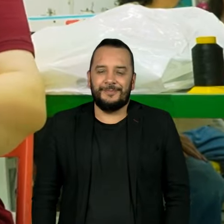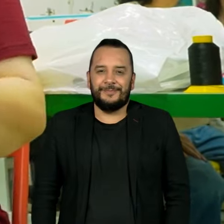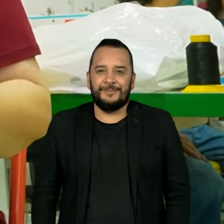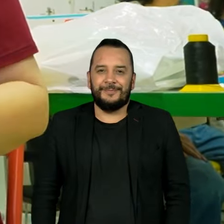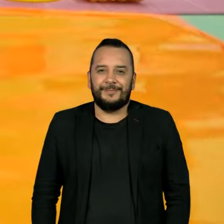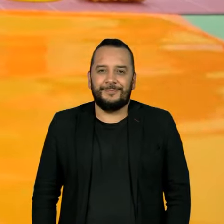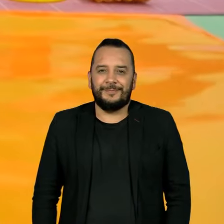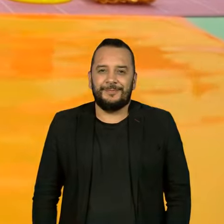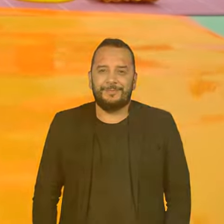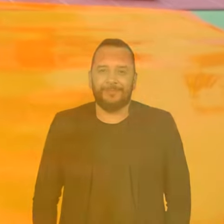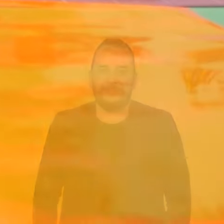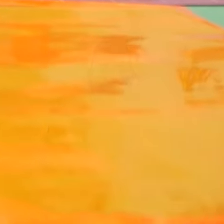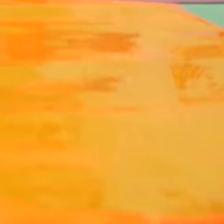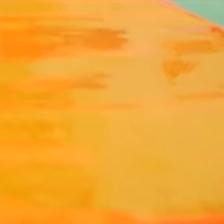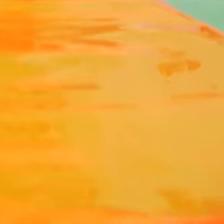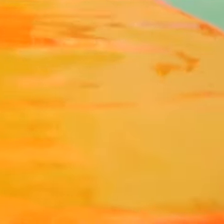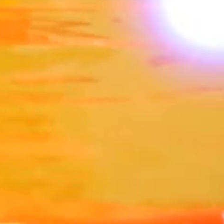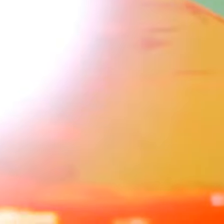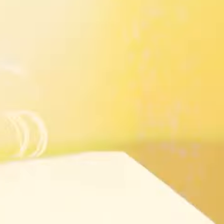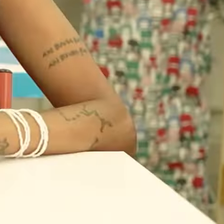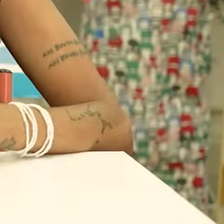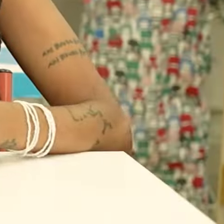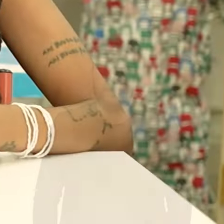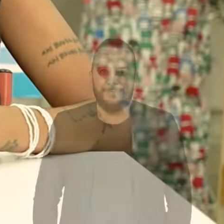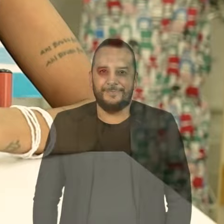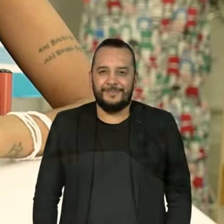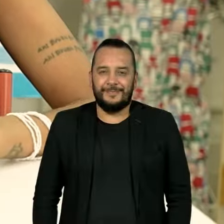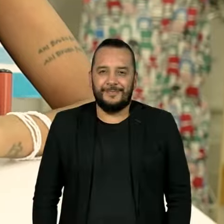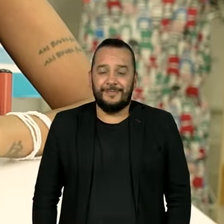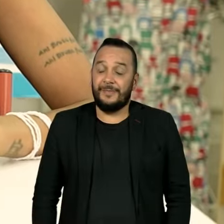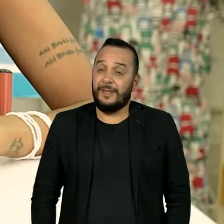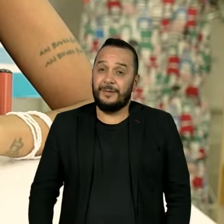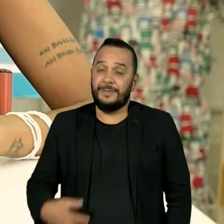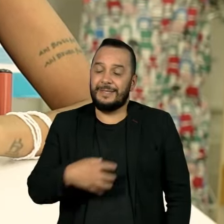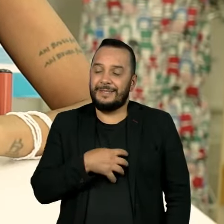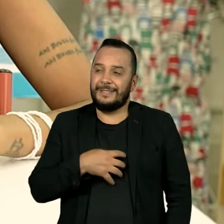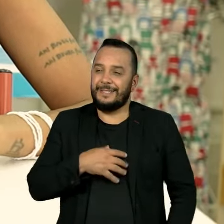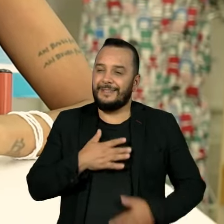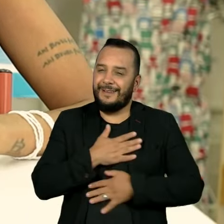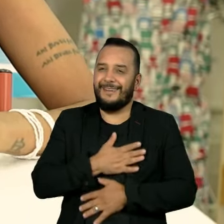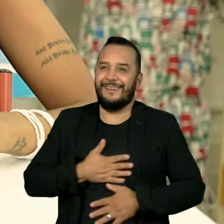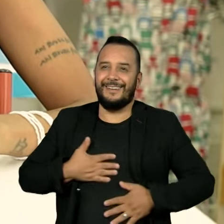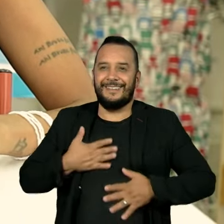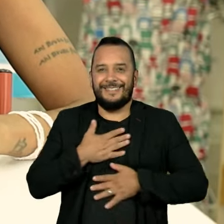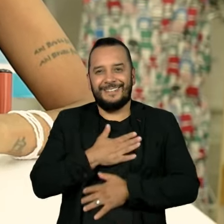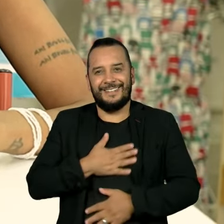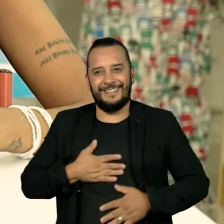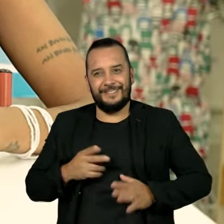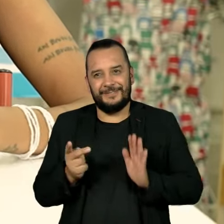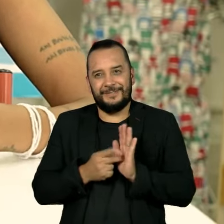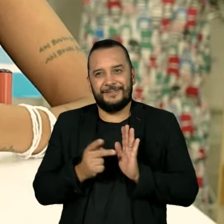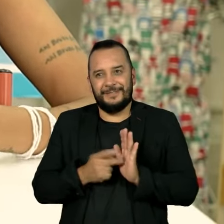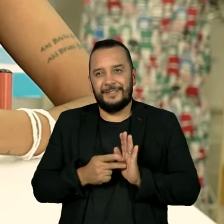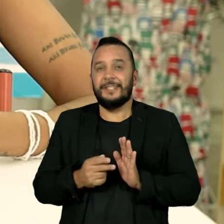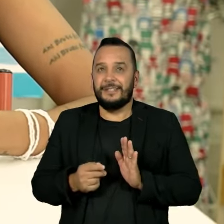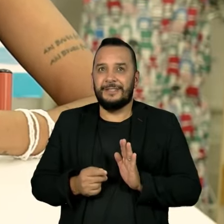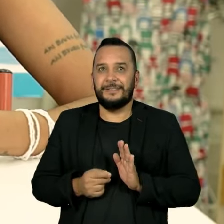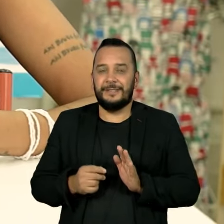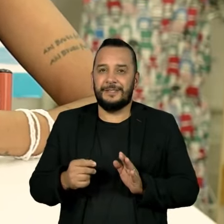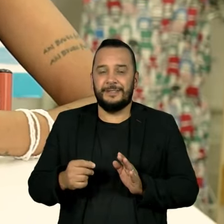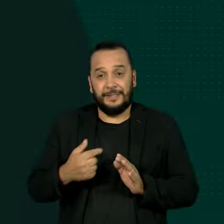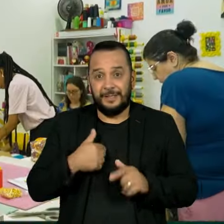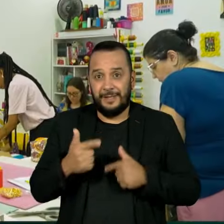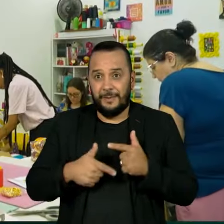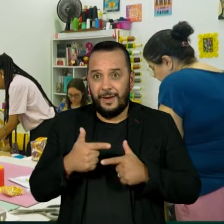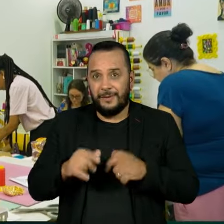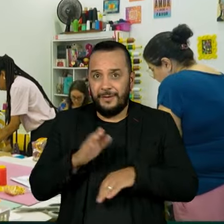Eu me sinto muito realizada em ser reconhecida pelo que eu